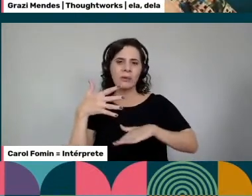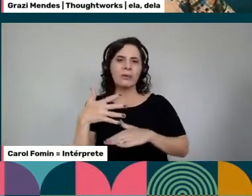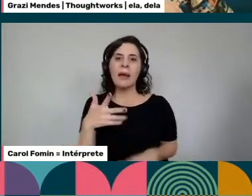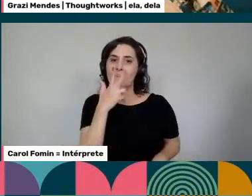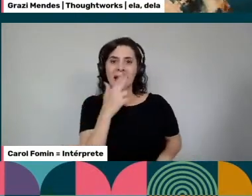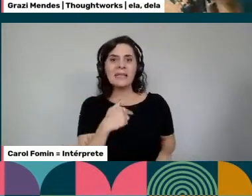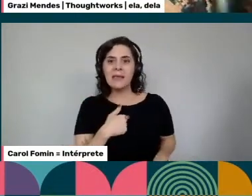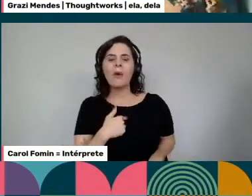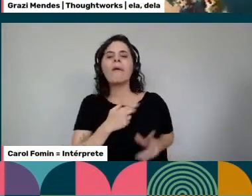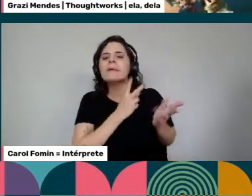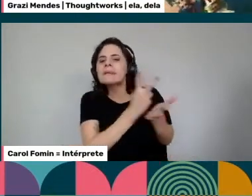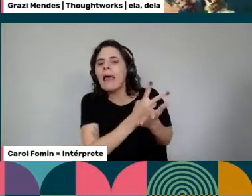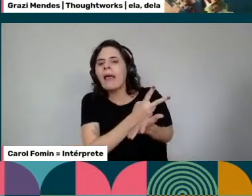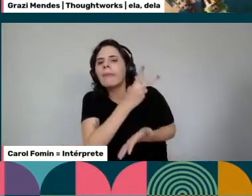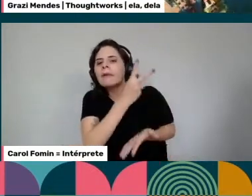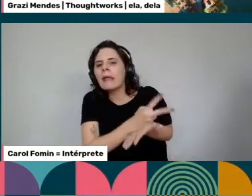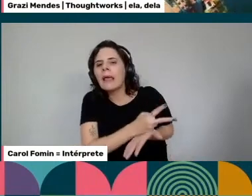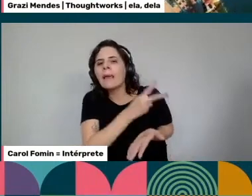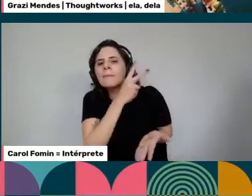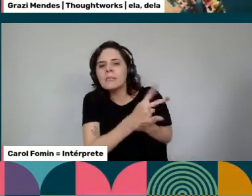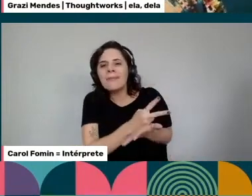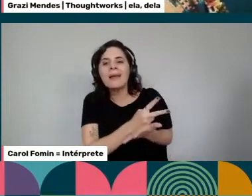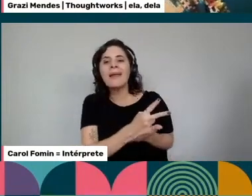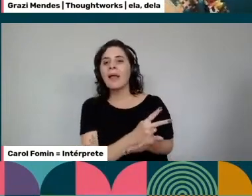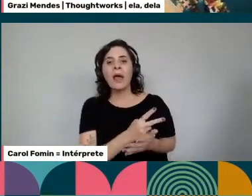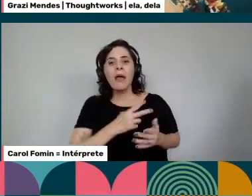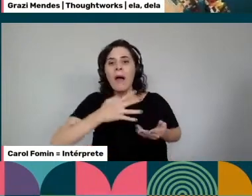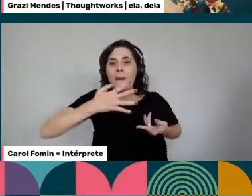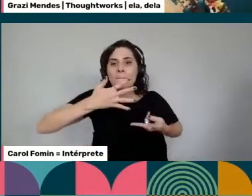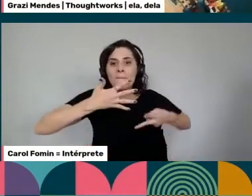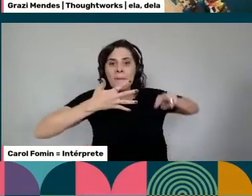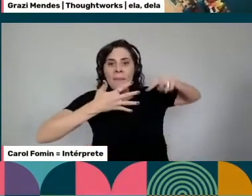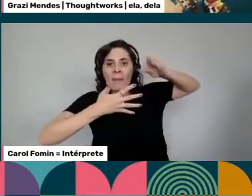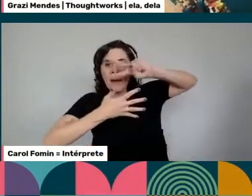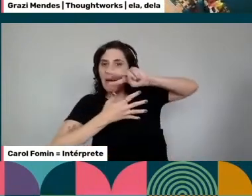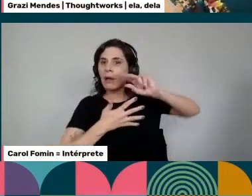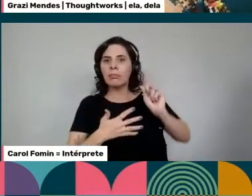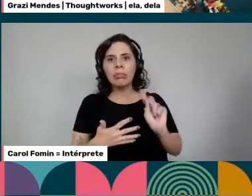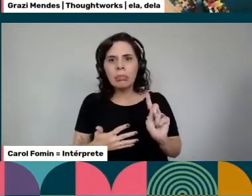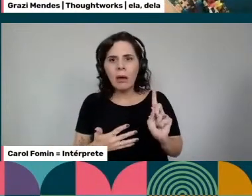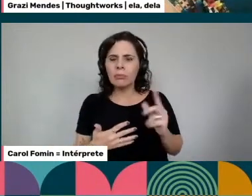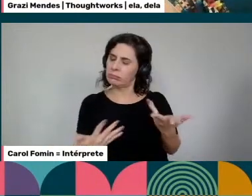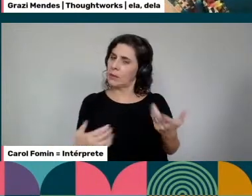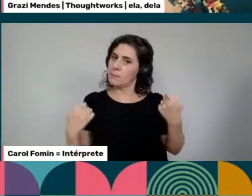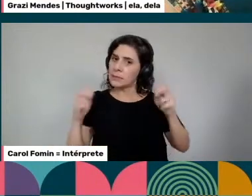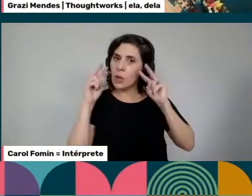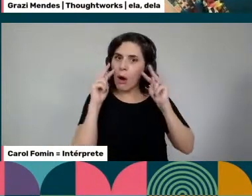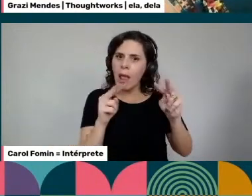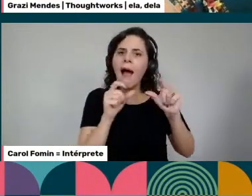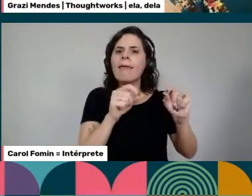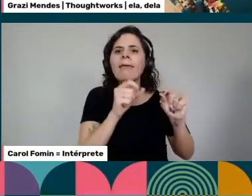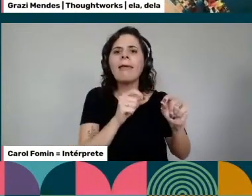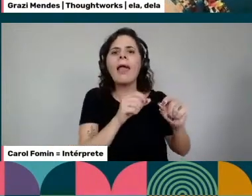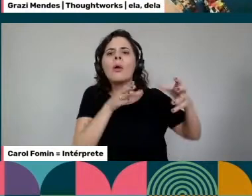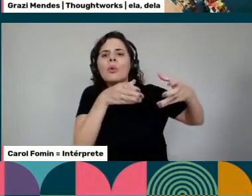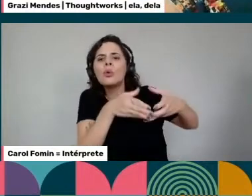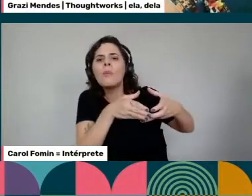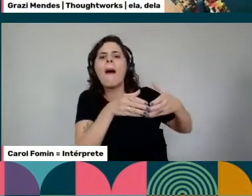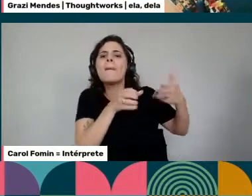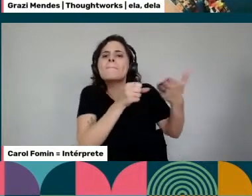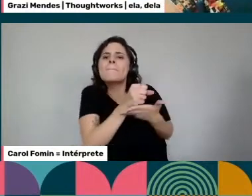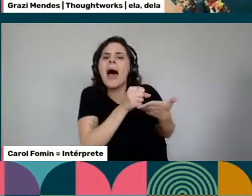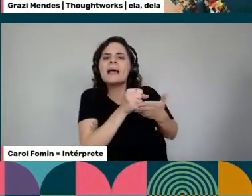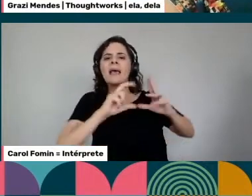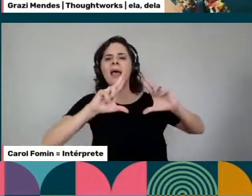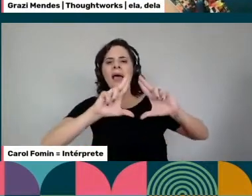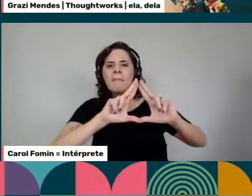não por falta de capacidade, mas por falta de oportunidade. Então, olhar para os grupos minorizados que ainda estão na base, que têm potencial